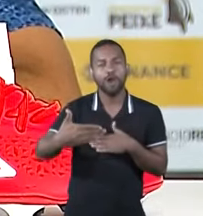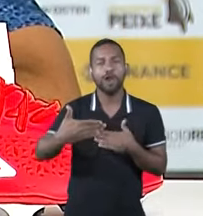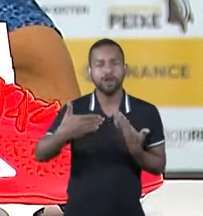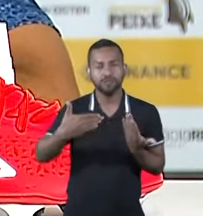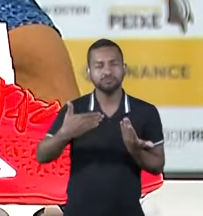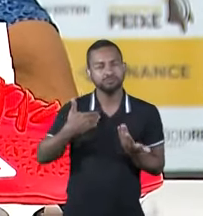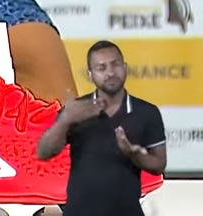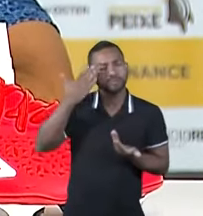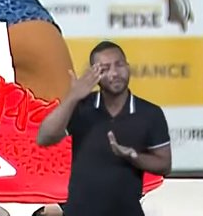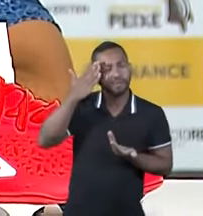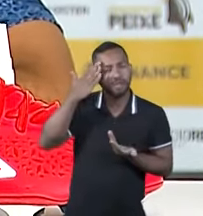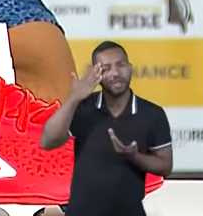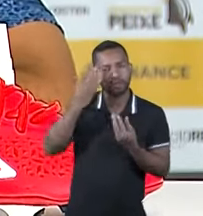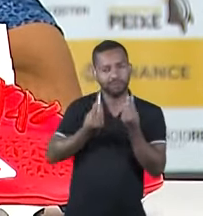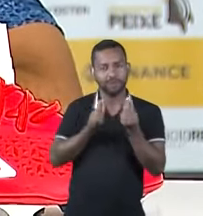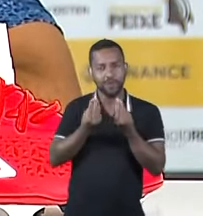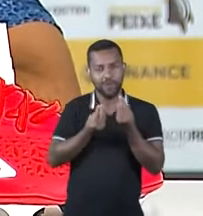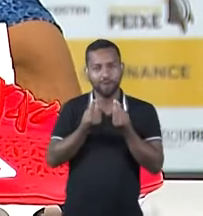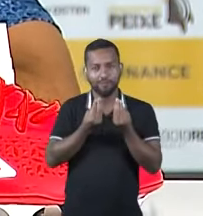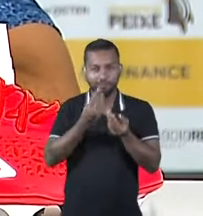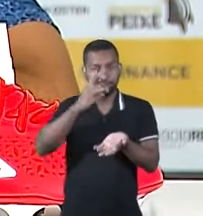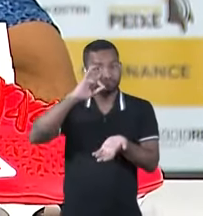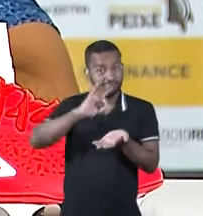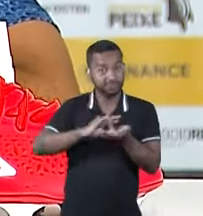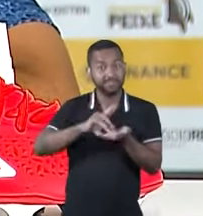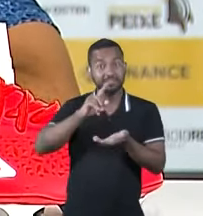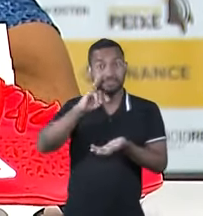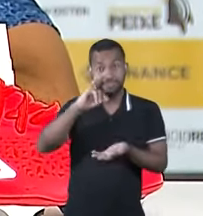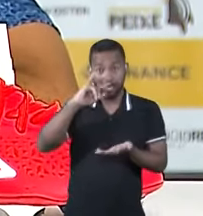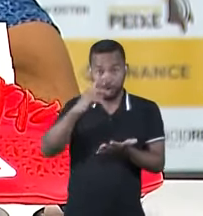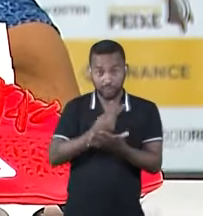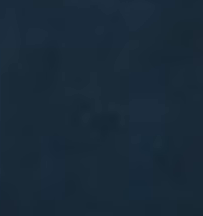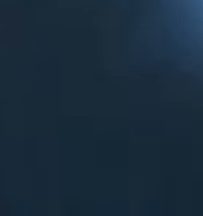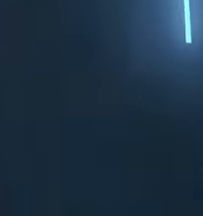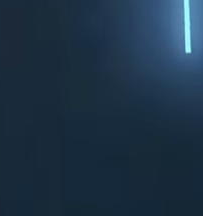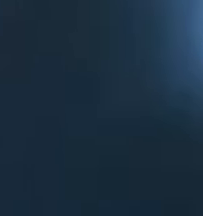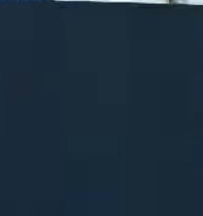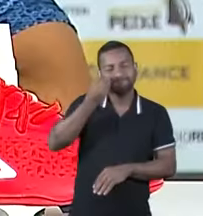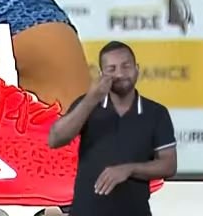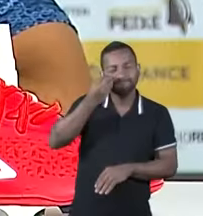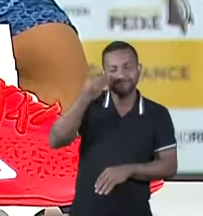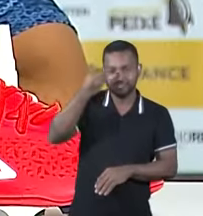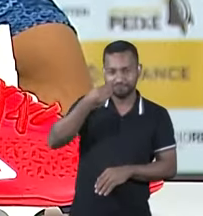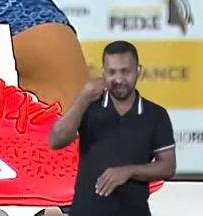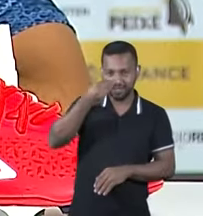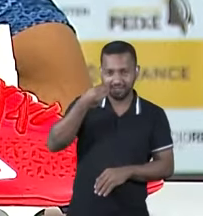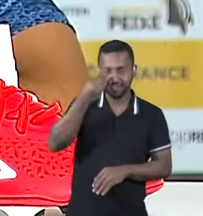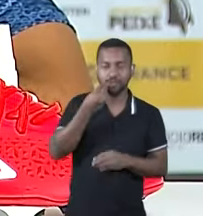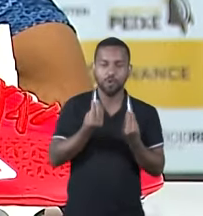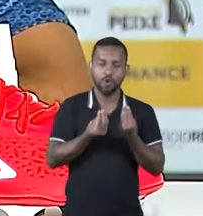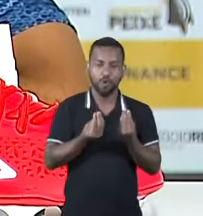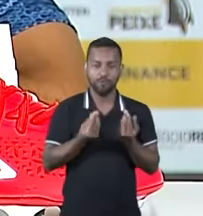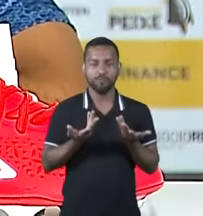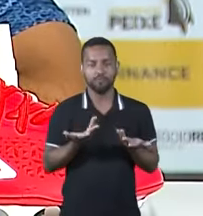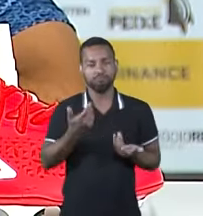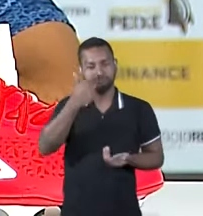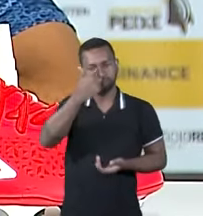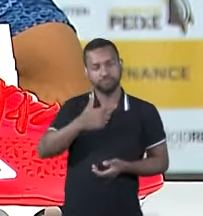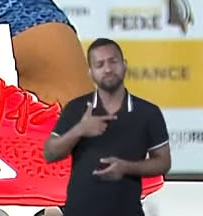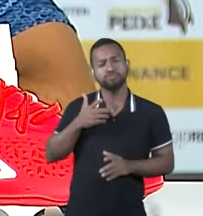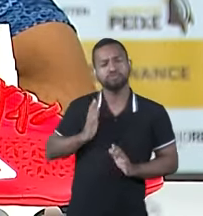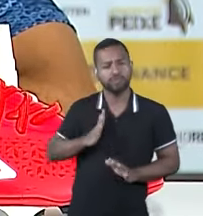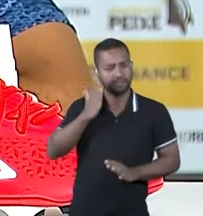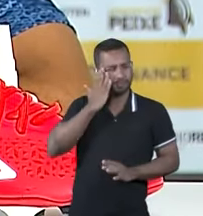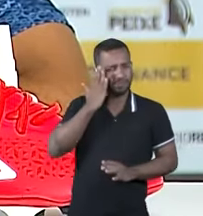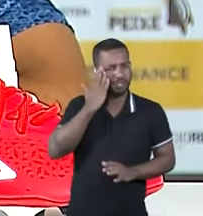bastante sabedoria aí, para que, se realmente chegar, chegue jogadores aí que nos acrescente. Hoje eu tenho mais nítido o que o grupo